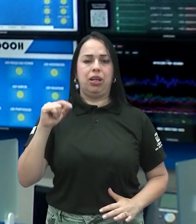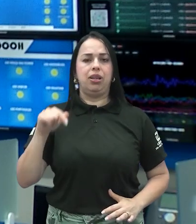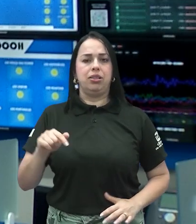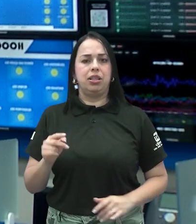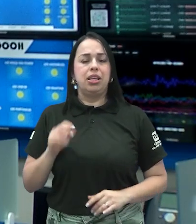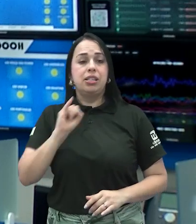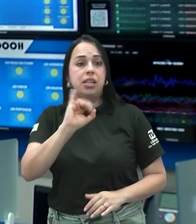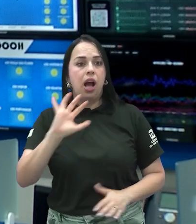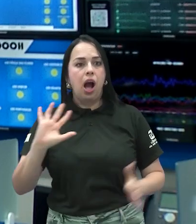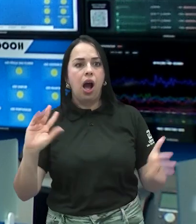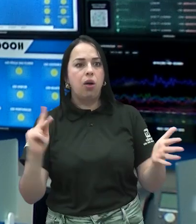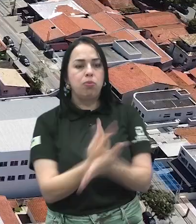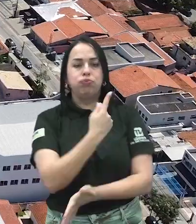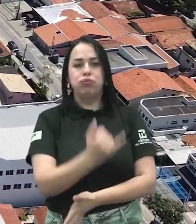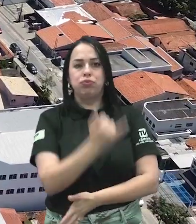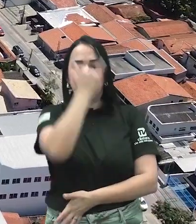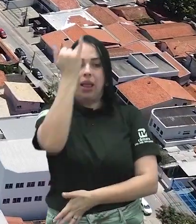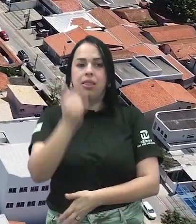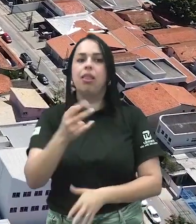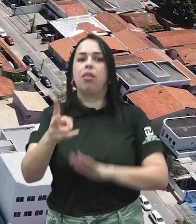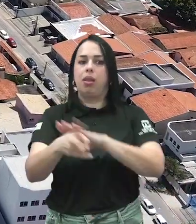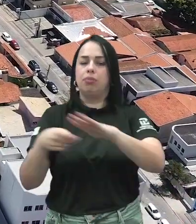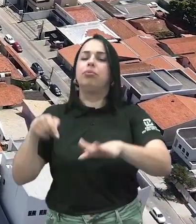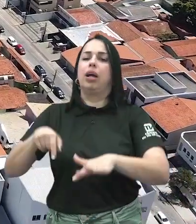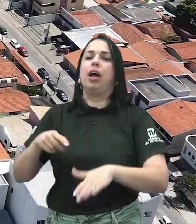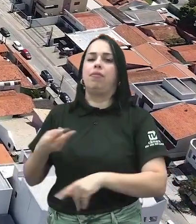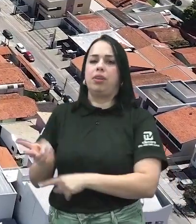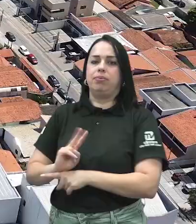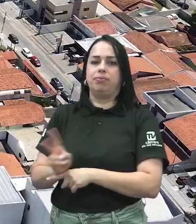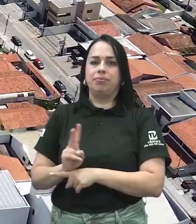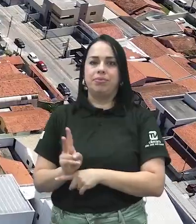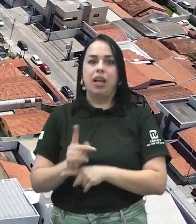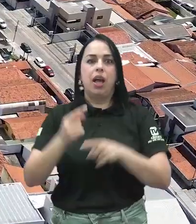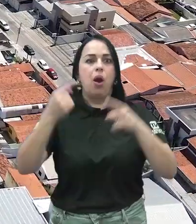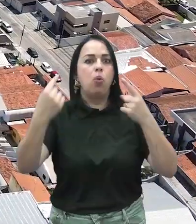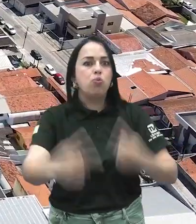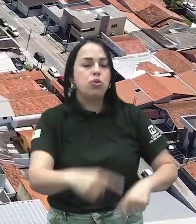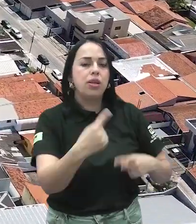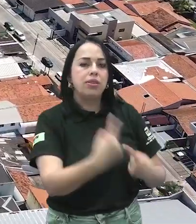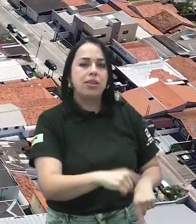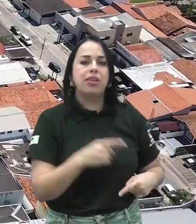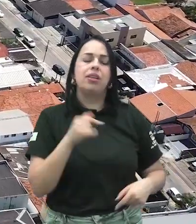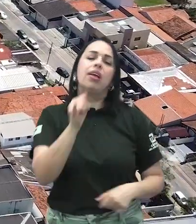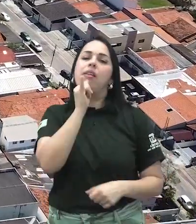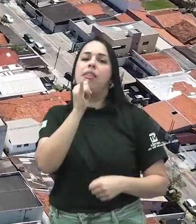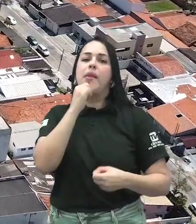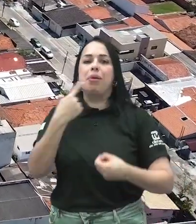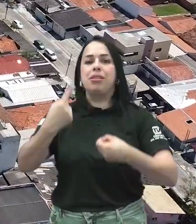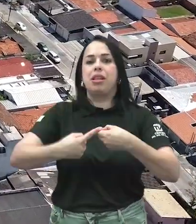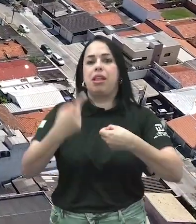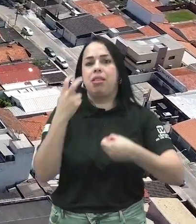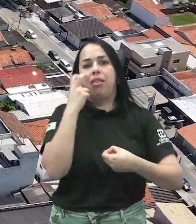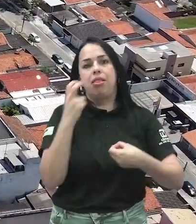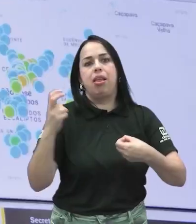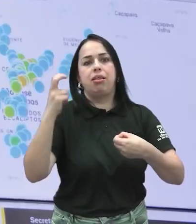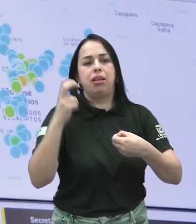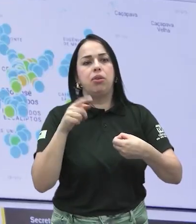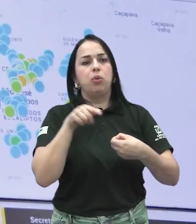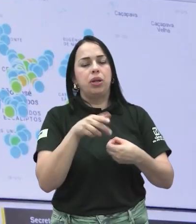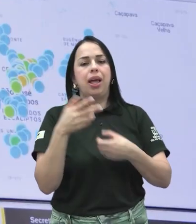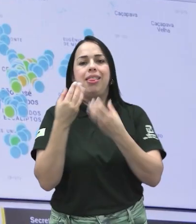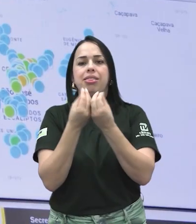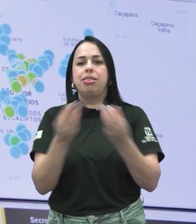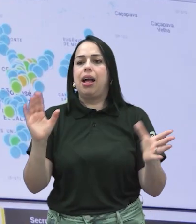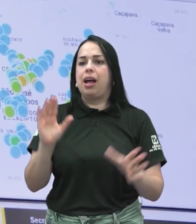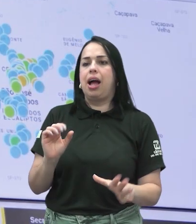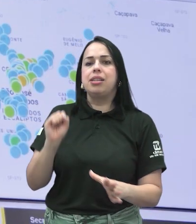segurança quando há um ataque. Este é um dos desafios das cidades inteligentes, as chamadas Smart Cities,